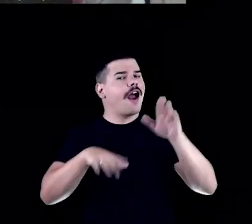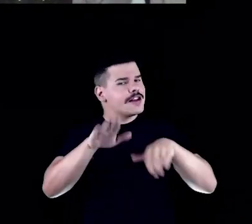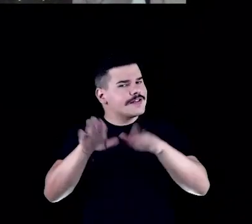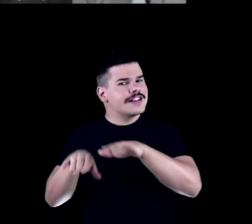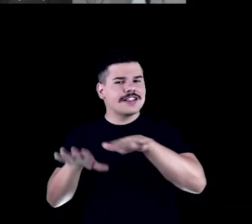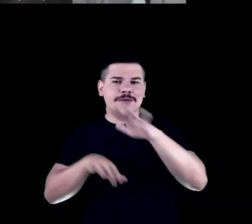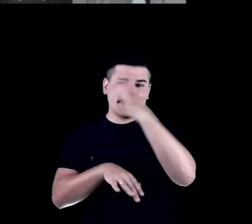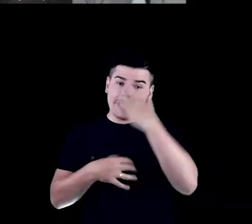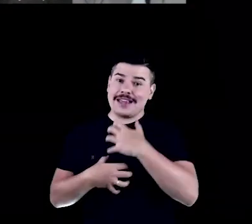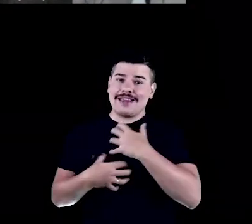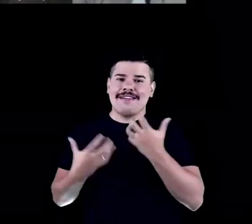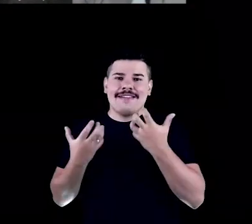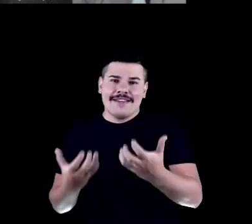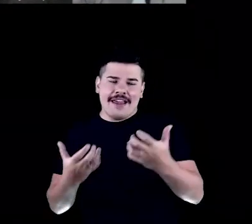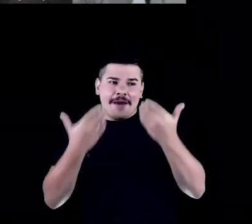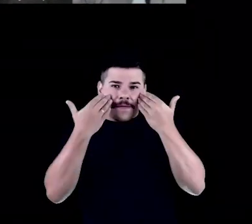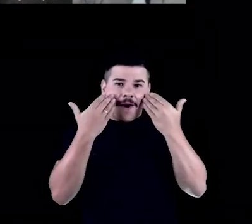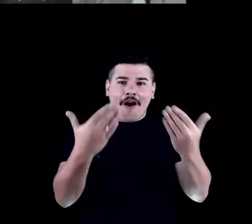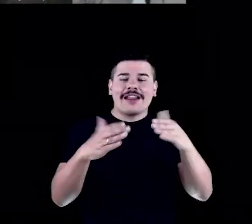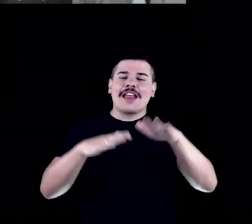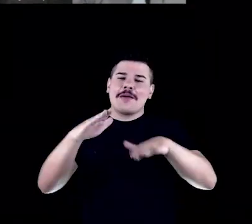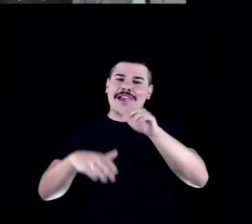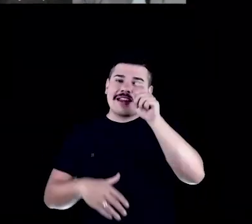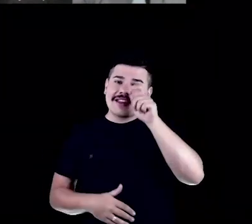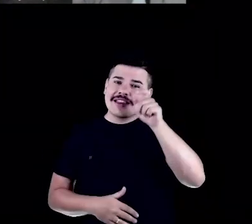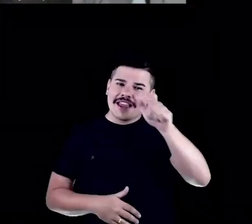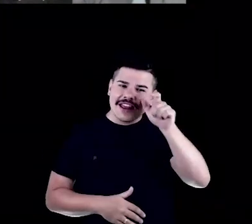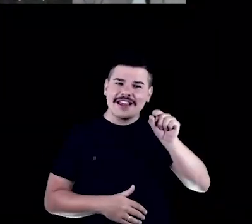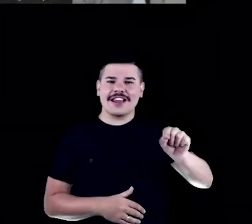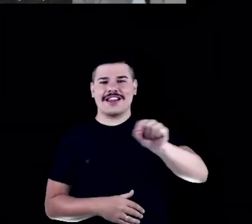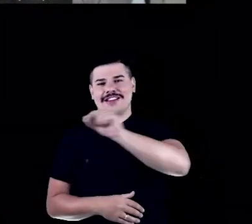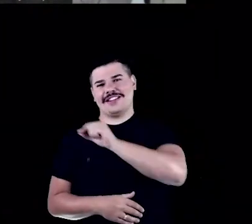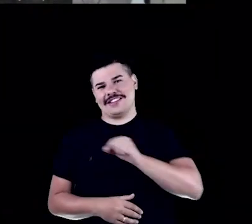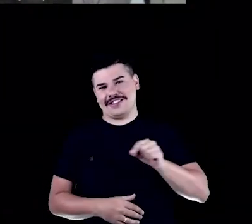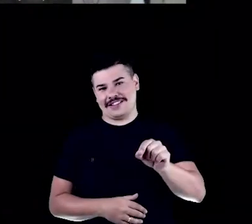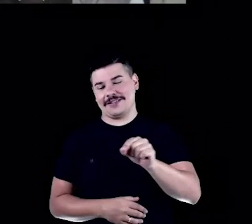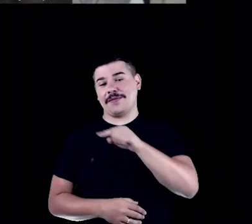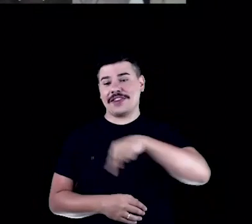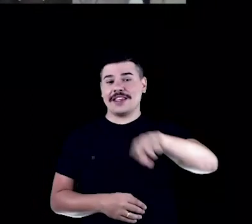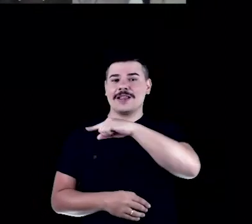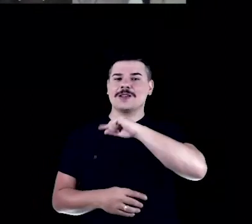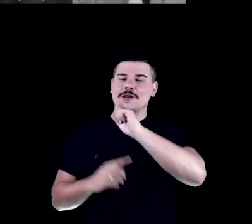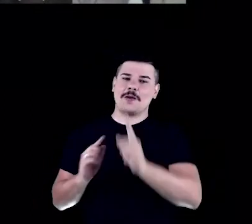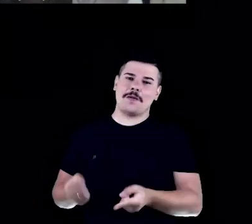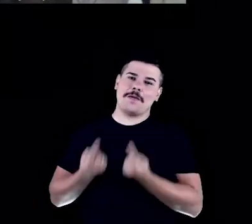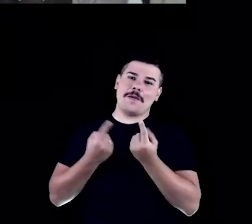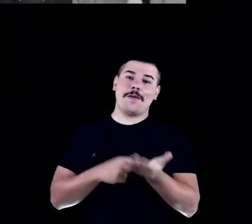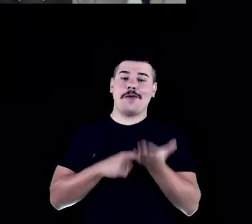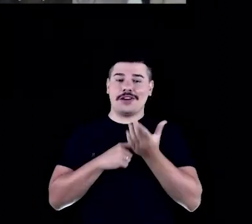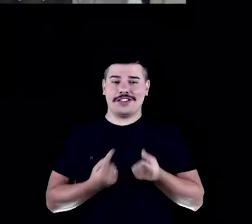é querida e reproduzida por um interesse de nicho e de